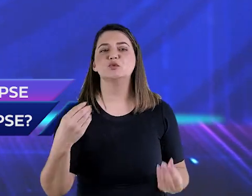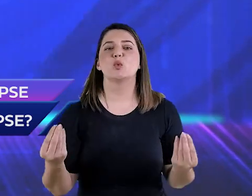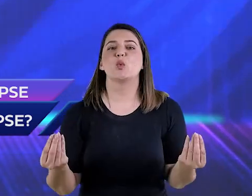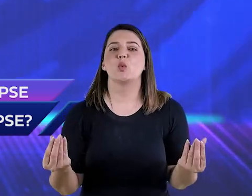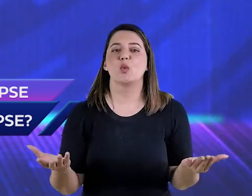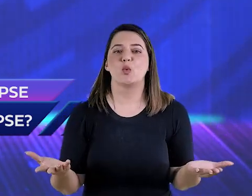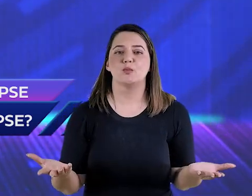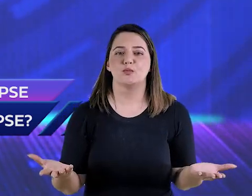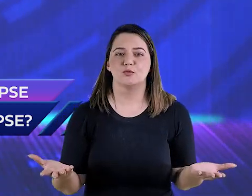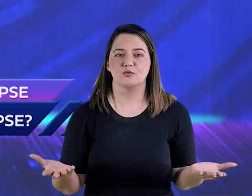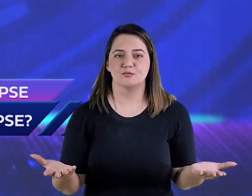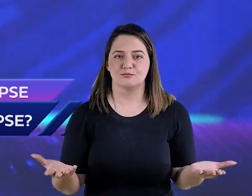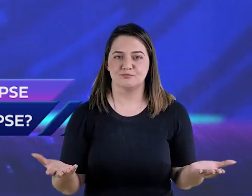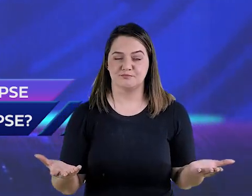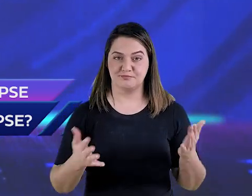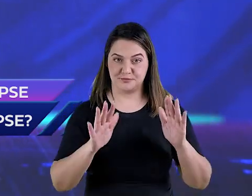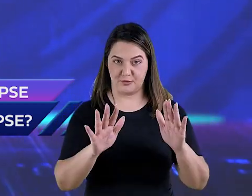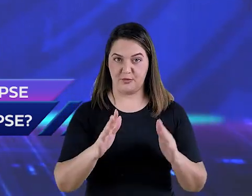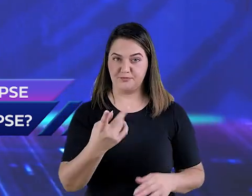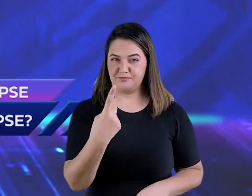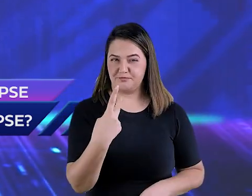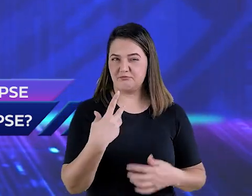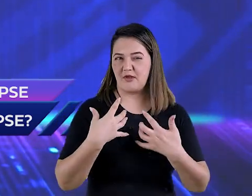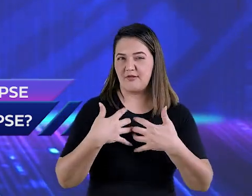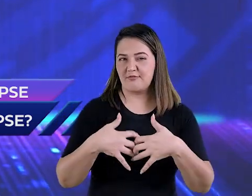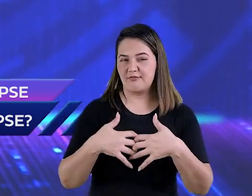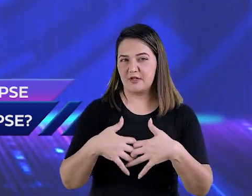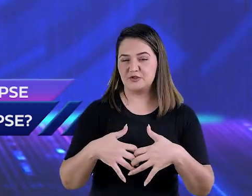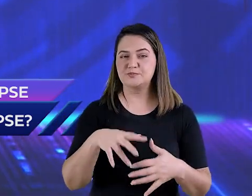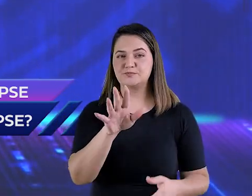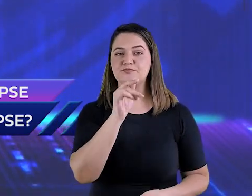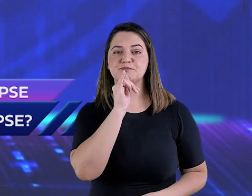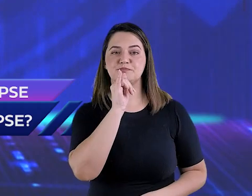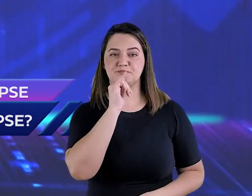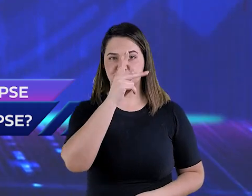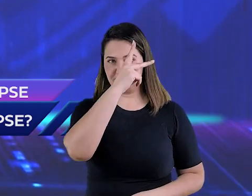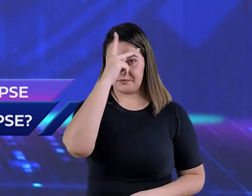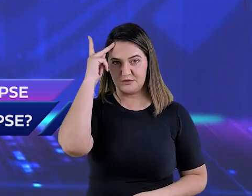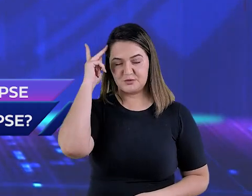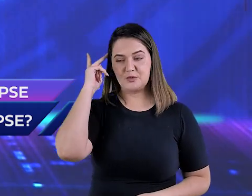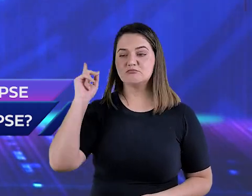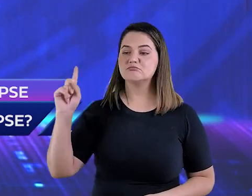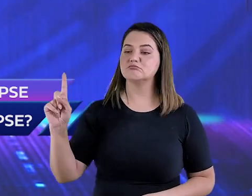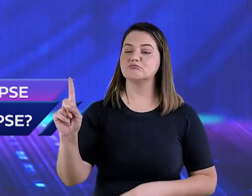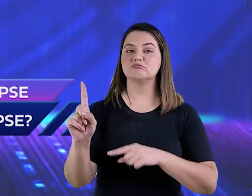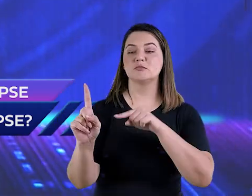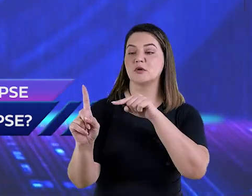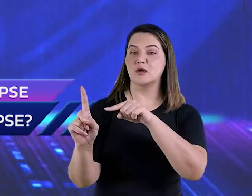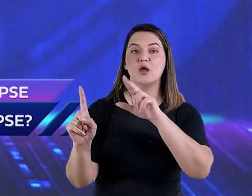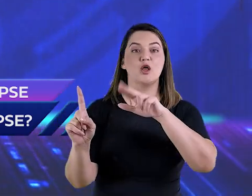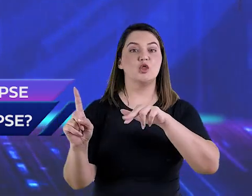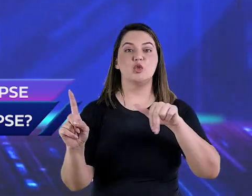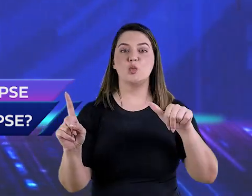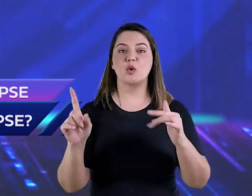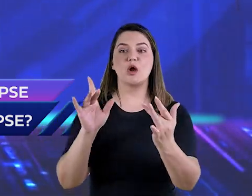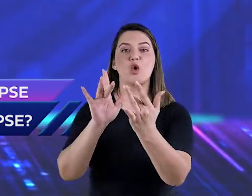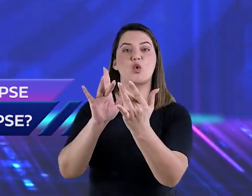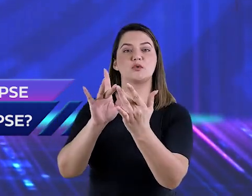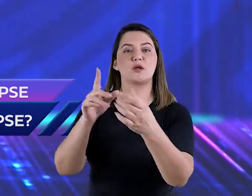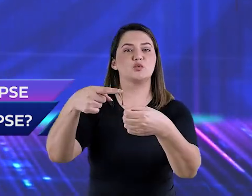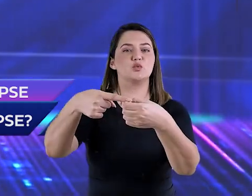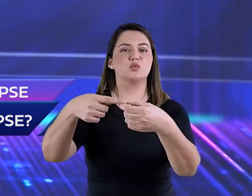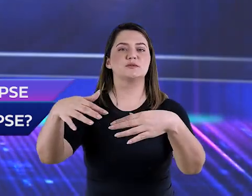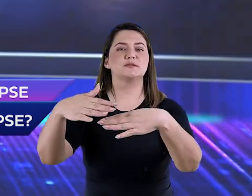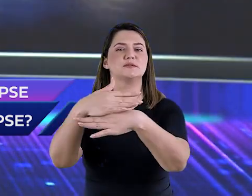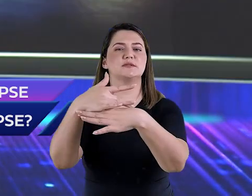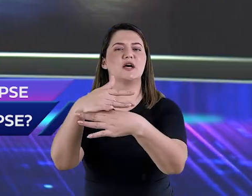está ao seu redor? Pensa comigo. Imagina uma pessoa que nunca teve contato com a